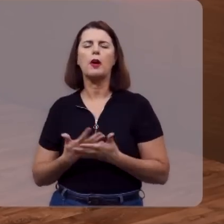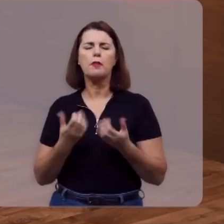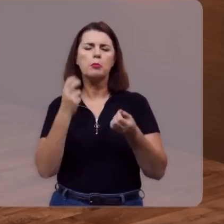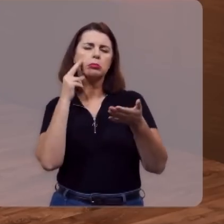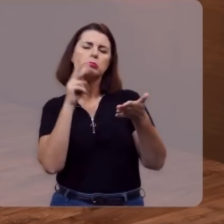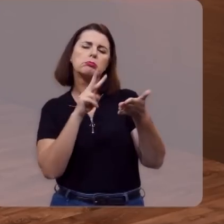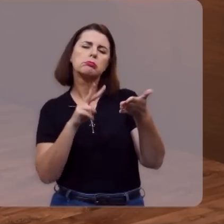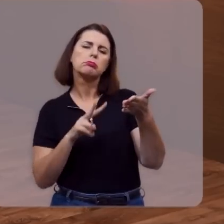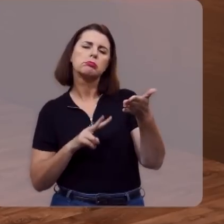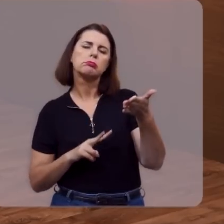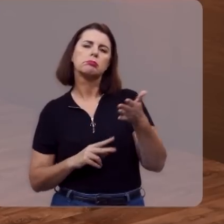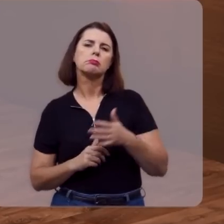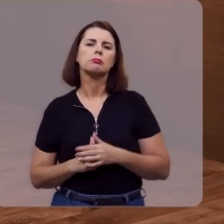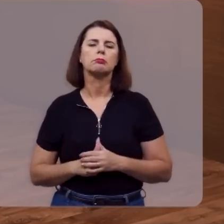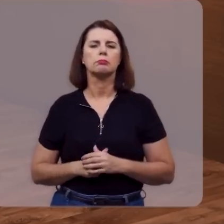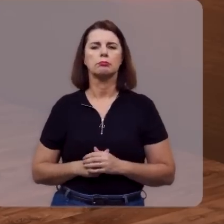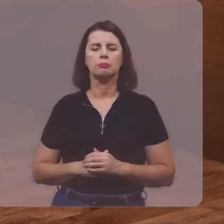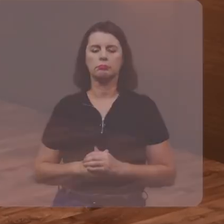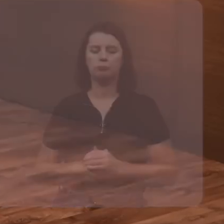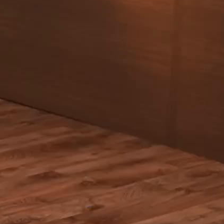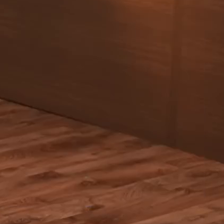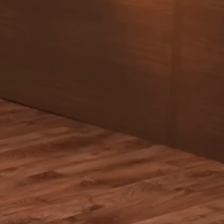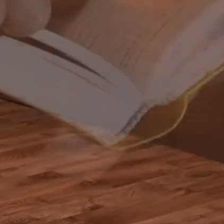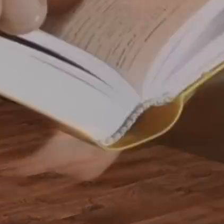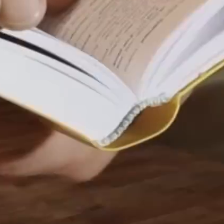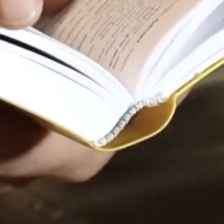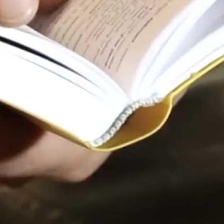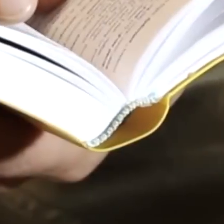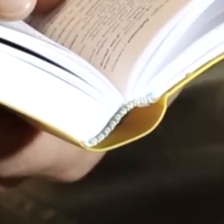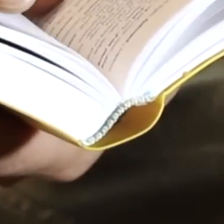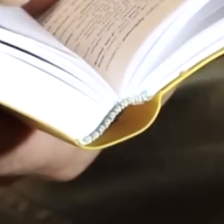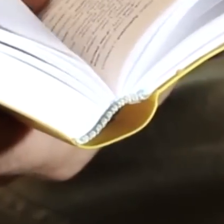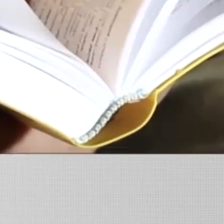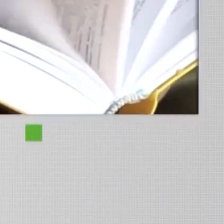Vamos ouvir a leitura deste texto.